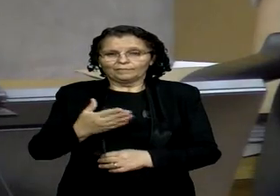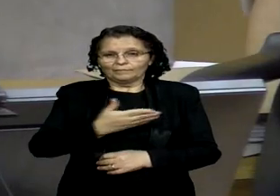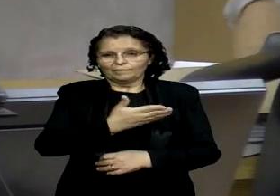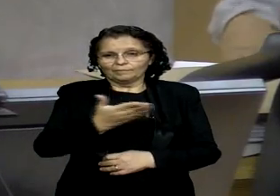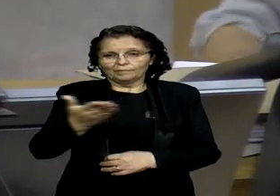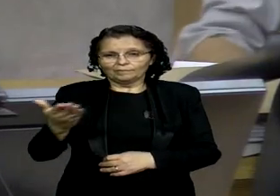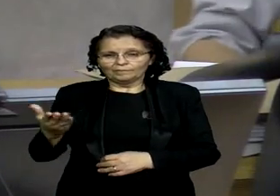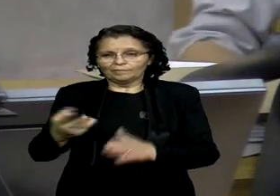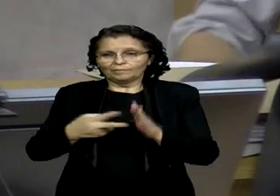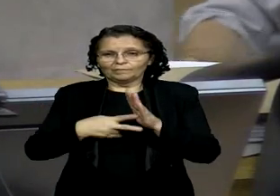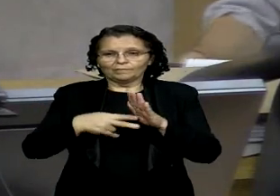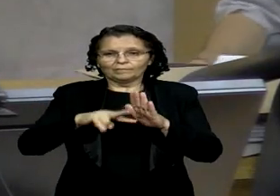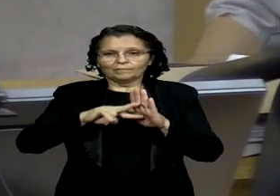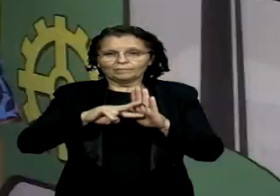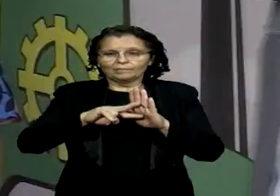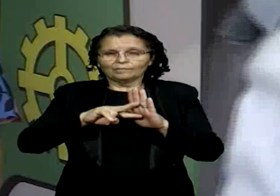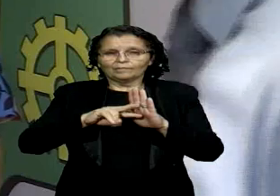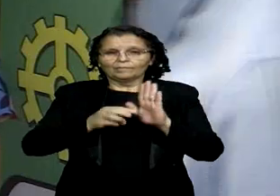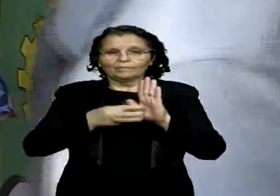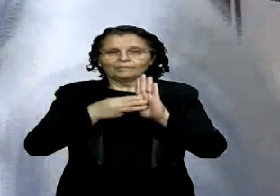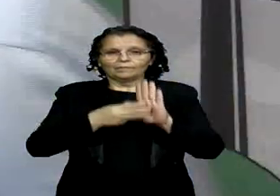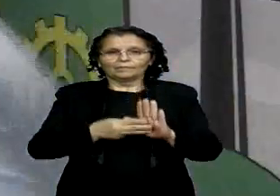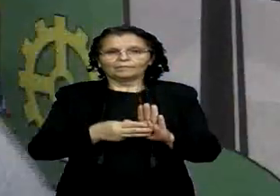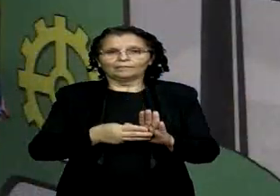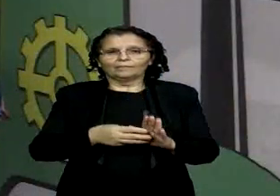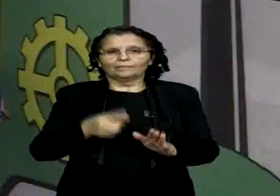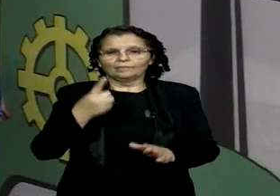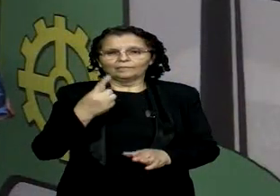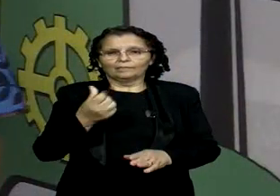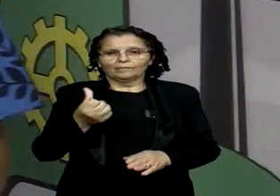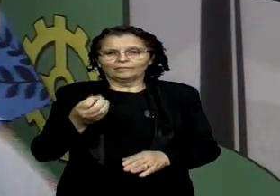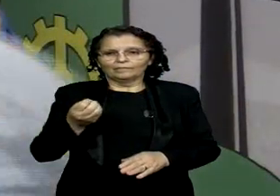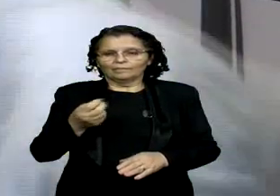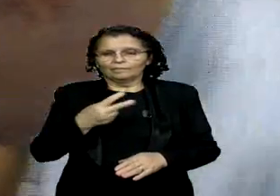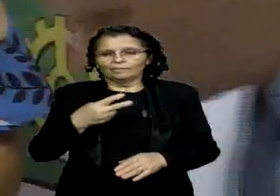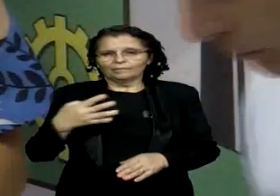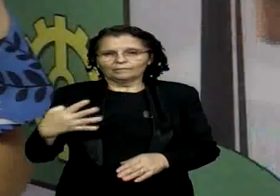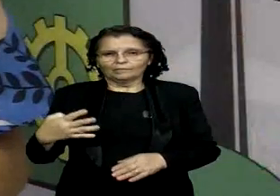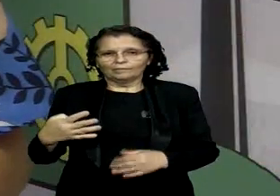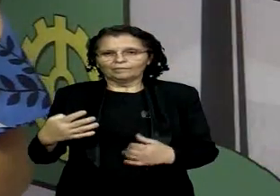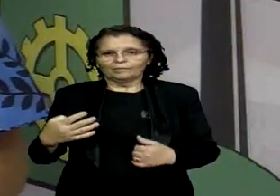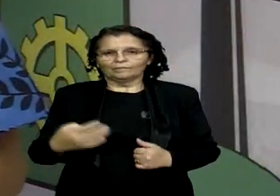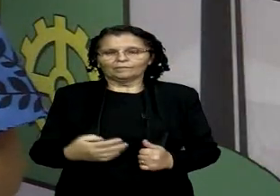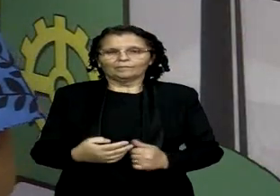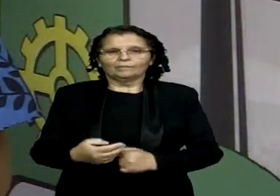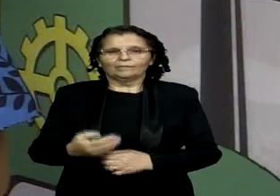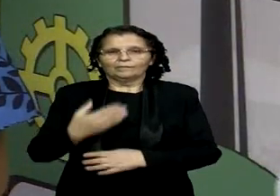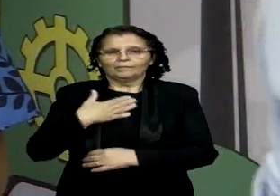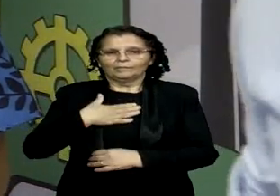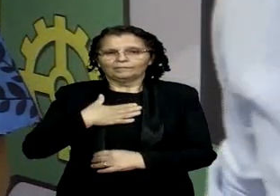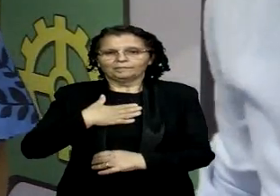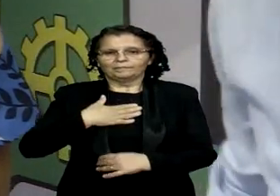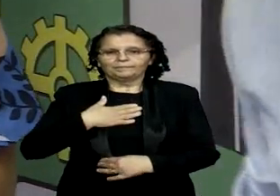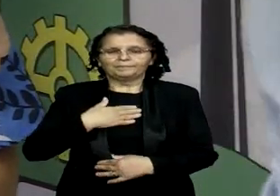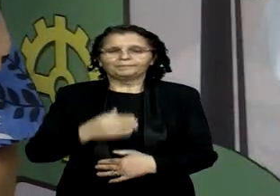consultado, uma inversão de pauta para a moção de aplauso número 160 de 2024, de minha autoria.